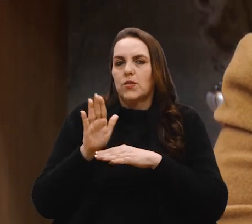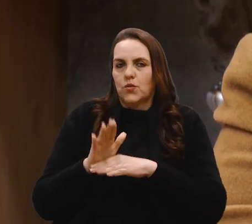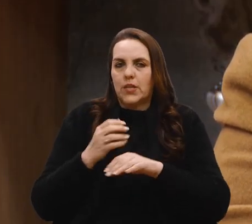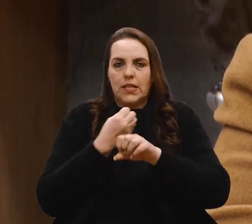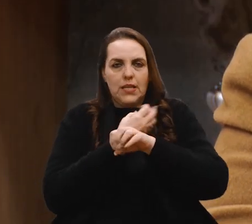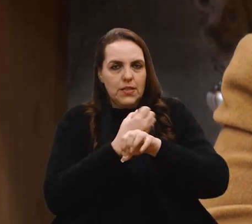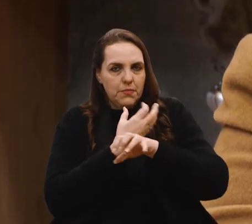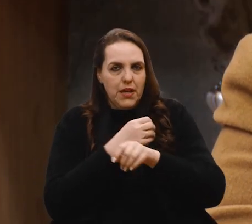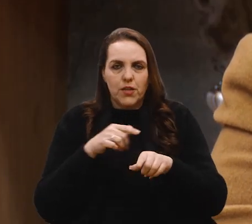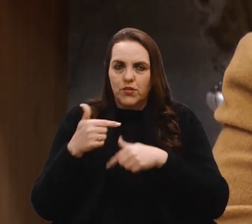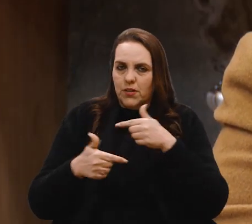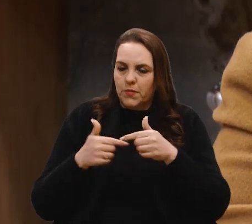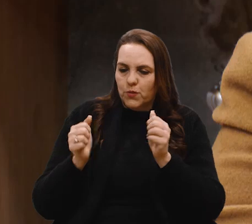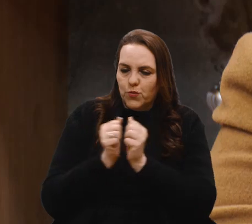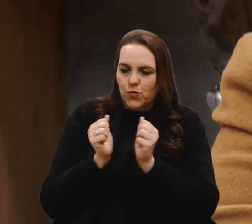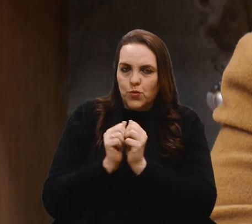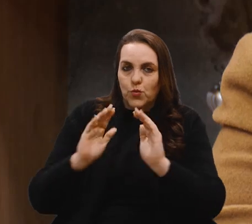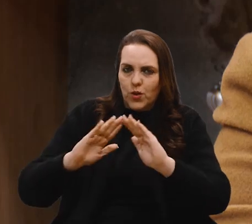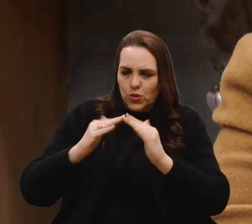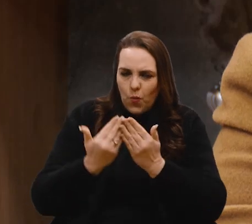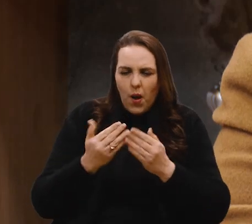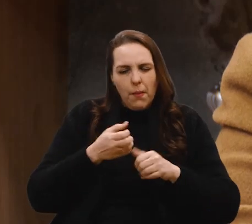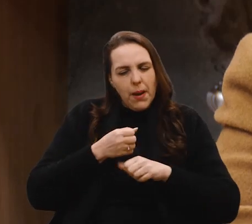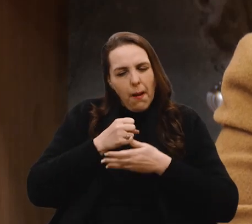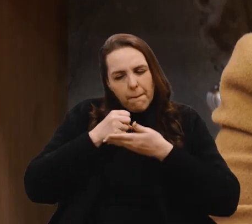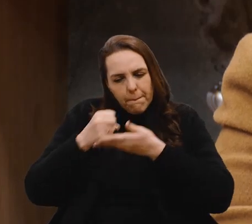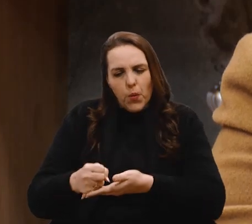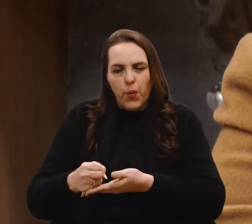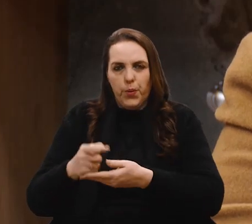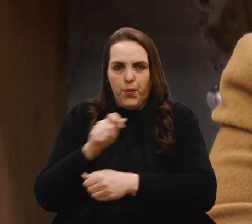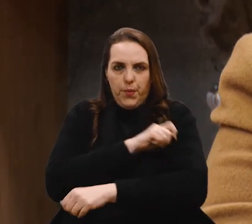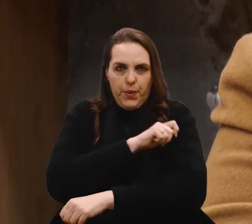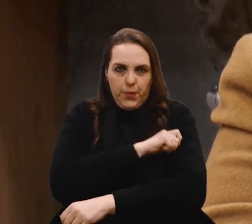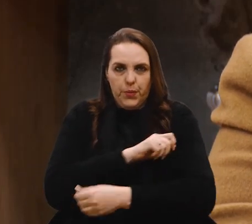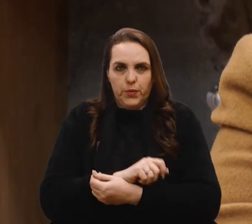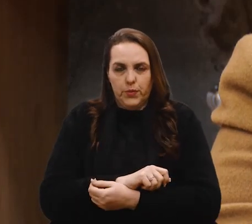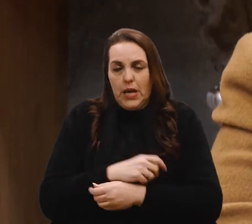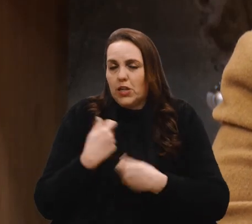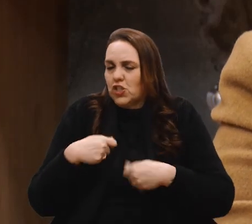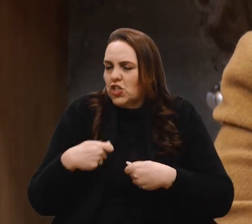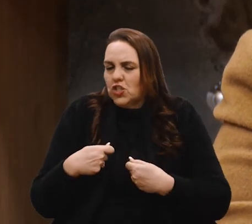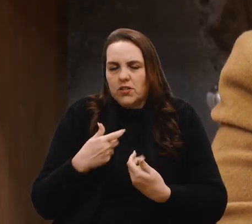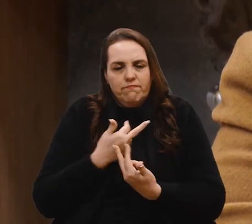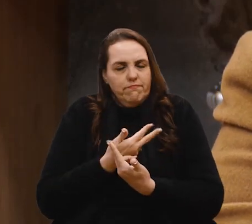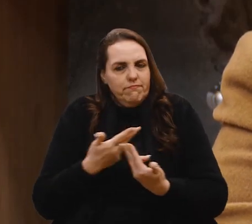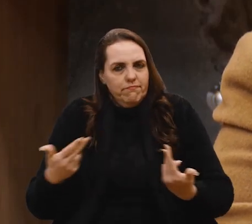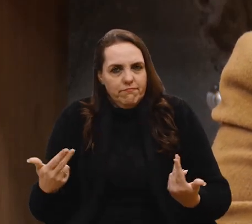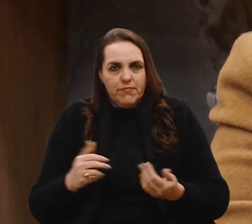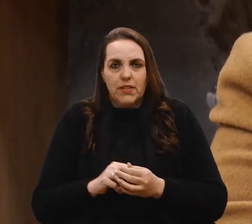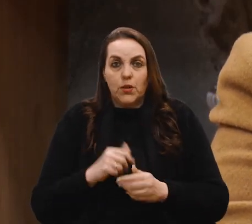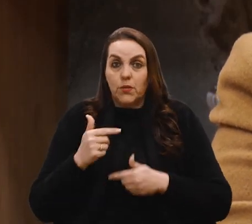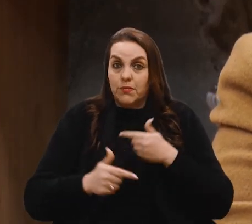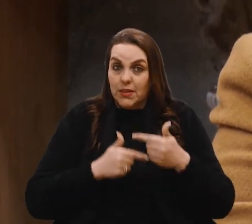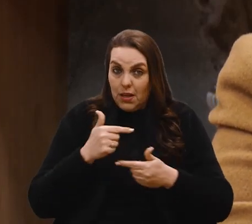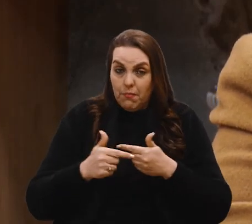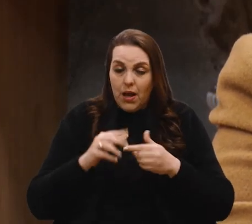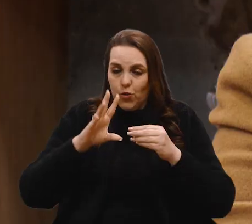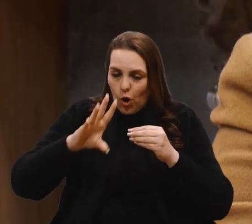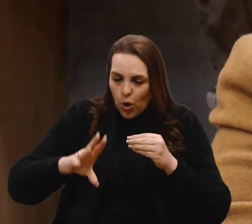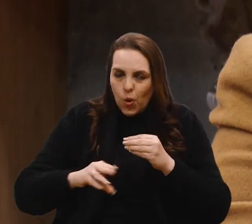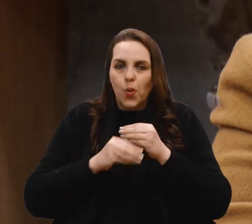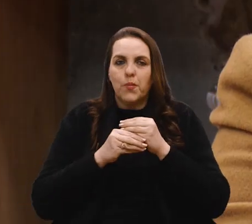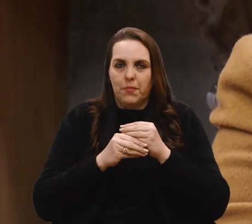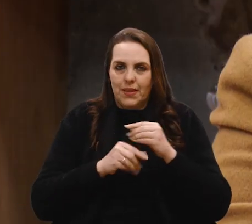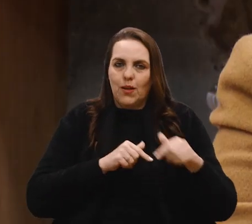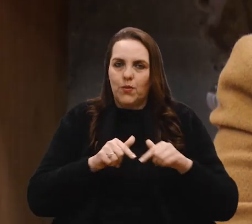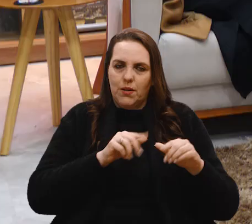gente trabalha junto com a escola para apoiar esse estudante, né, nas suas diferentes necessidades. Então, é um trabalho que vem complementar o